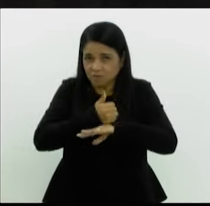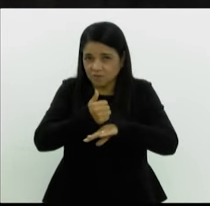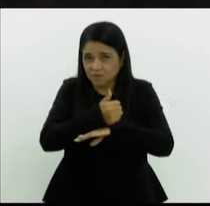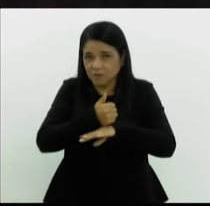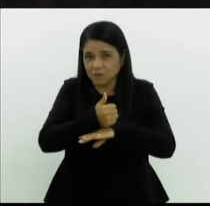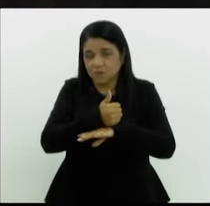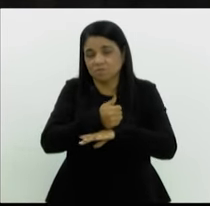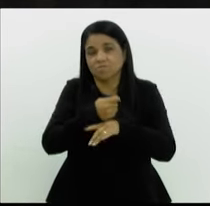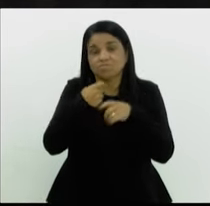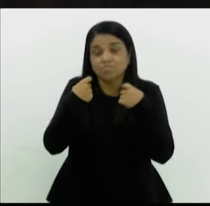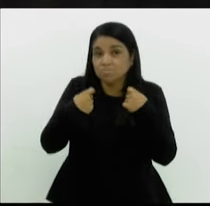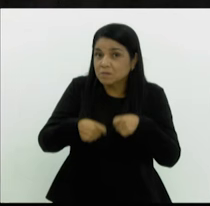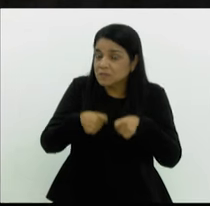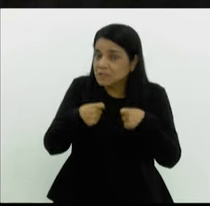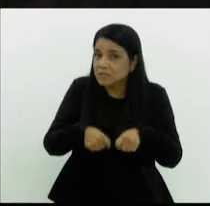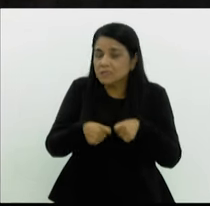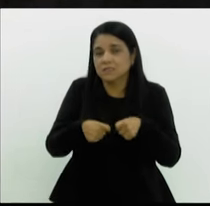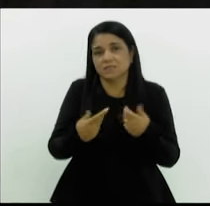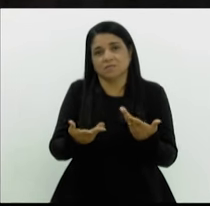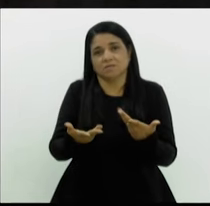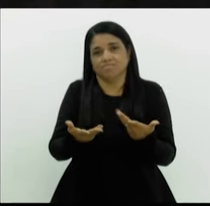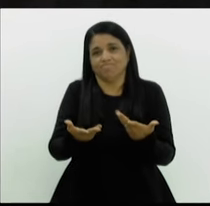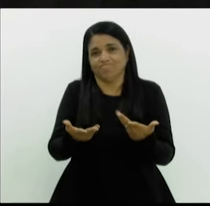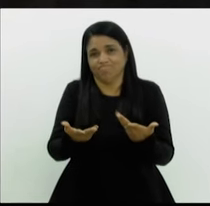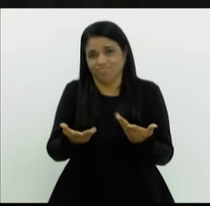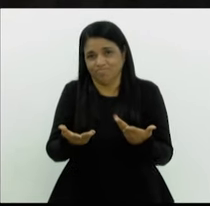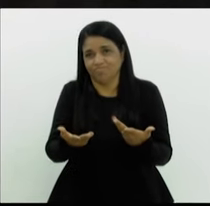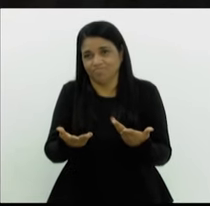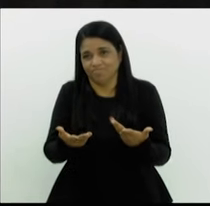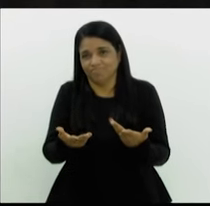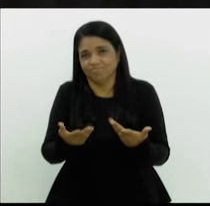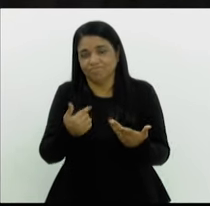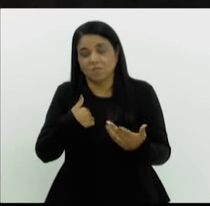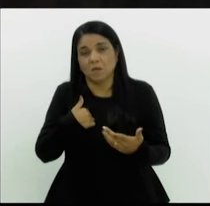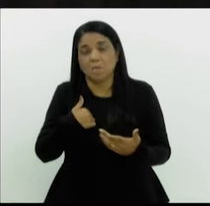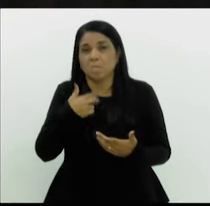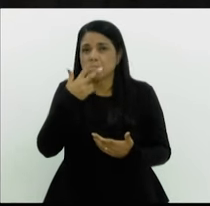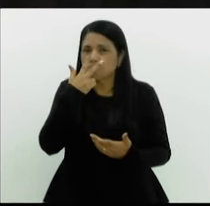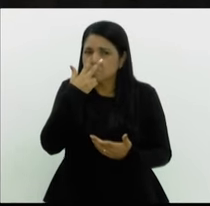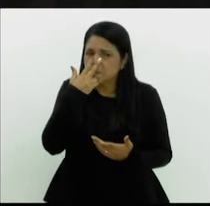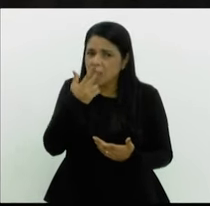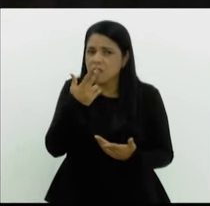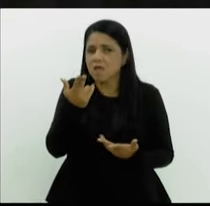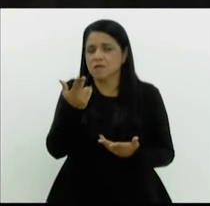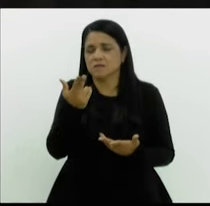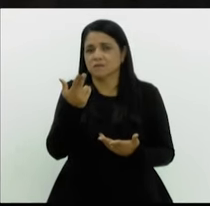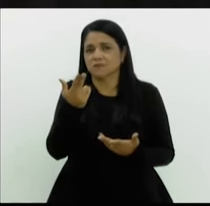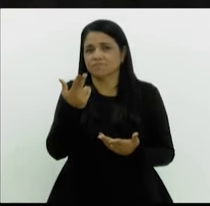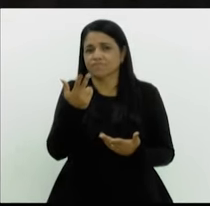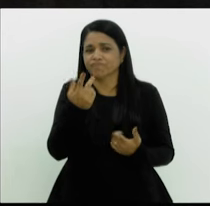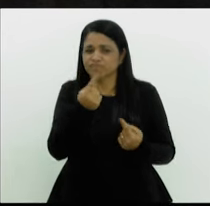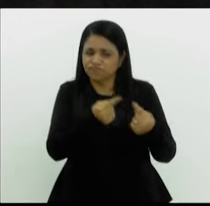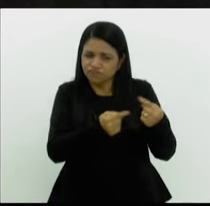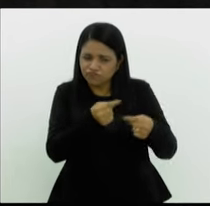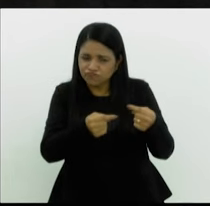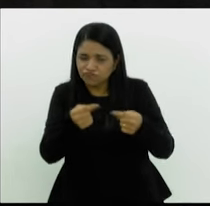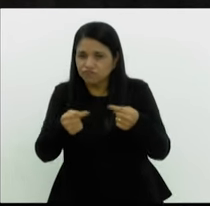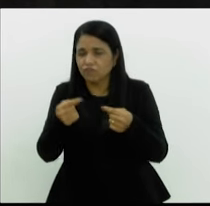do necessário. Então, me parece salutar a discussão desse